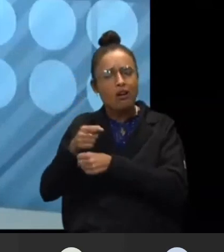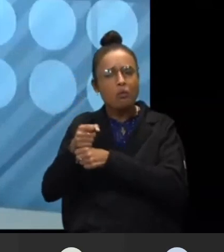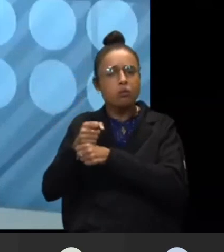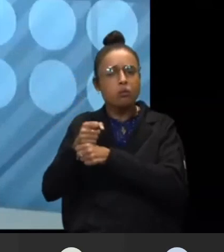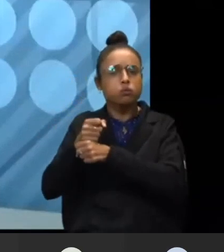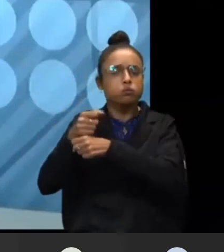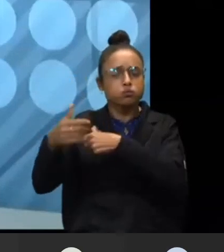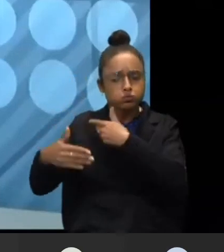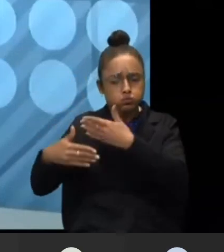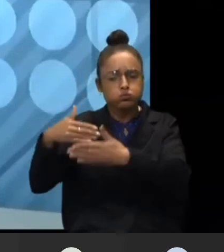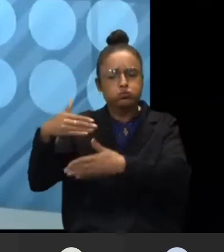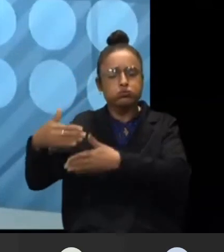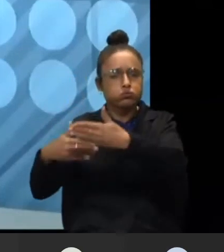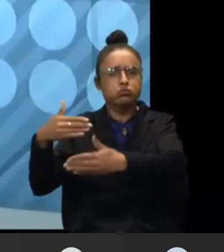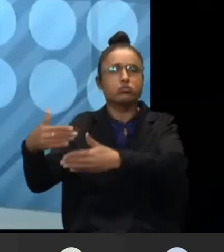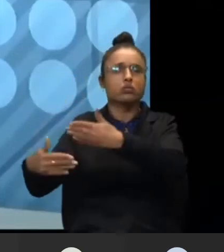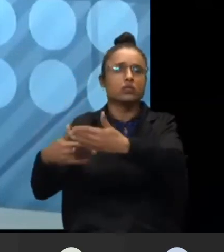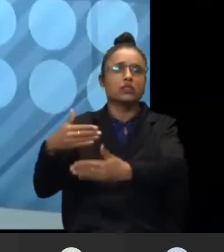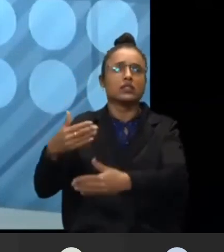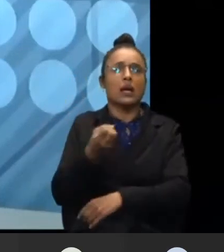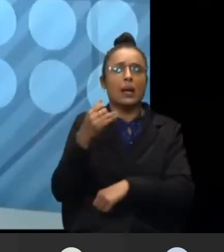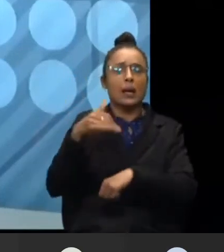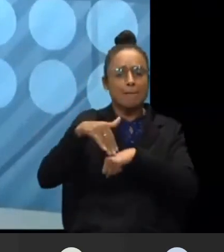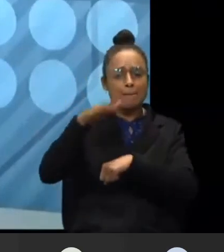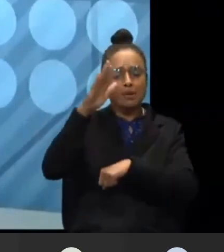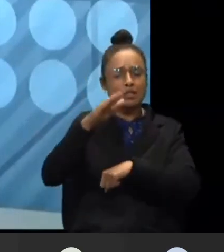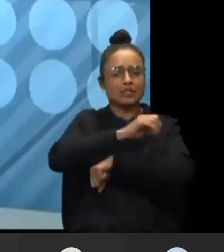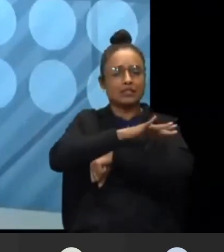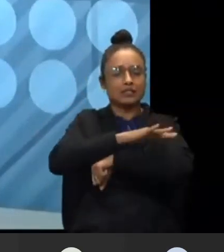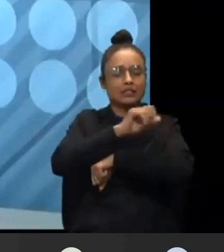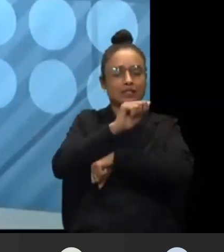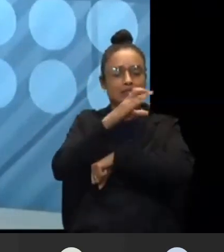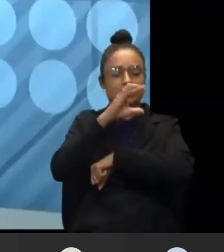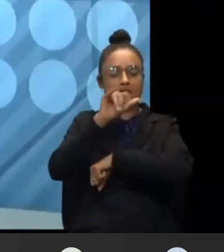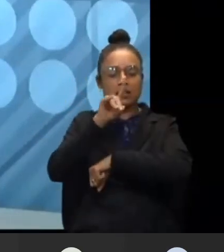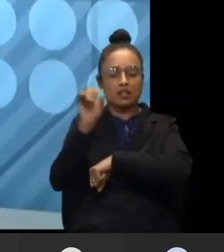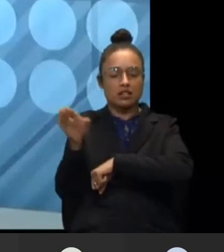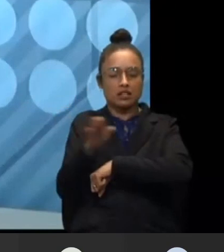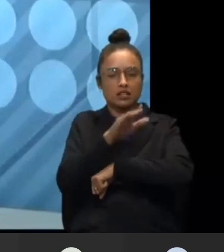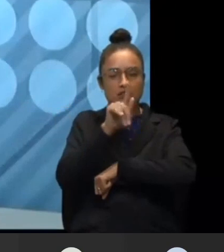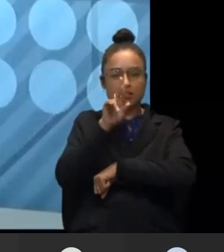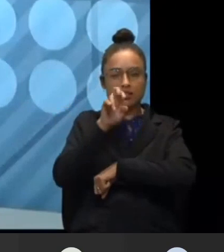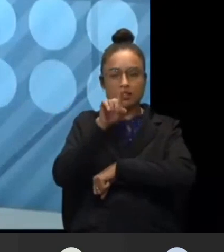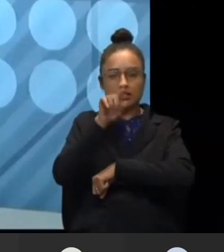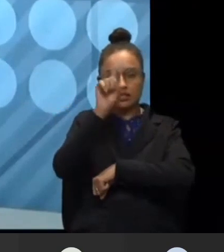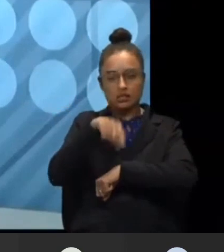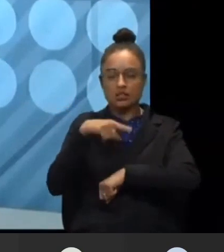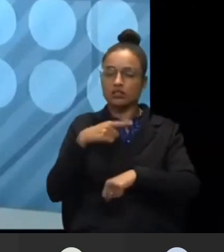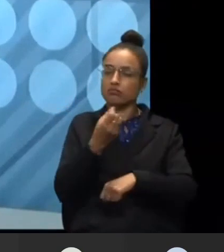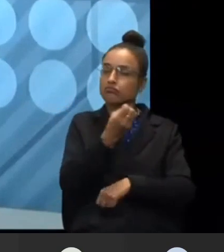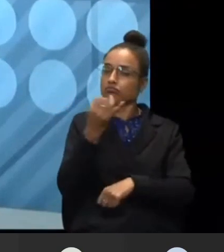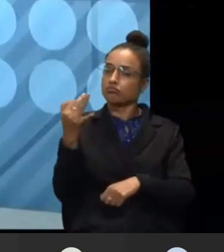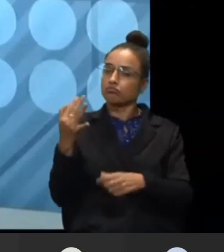passando, nota-se uma maior quantidade de ácidos graxos livre, que é um indicador da qualidade do óleo. Vamos ao